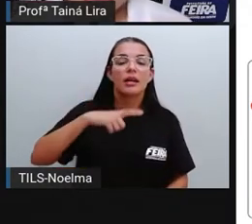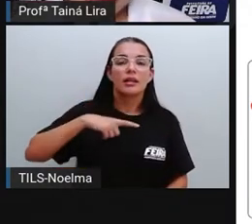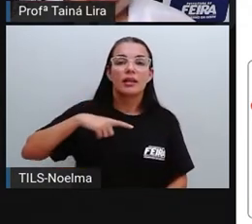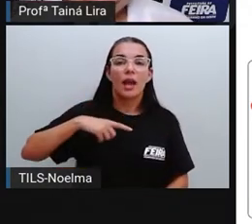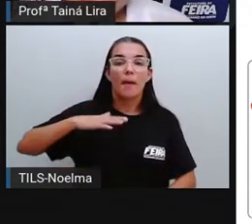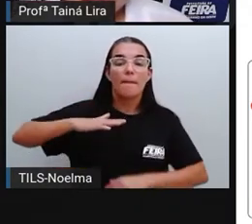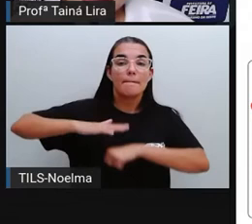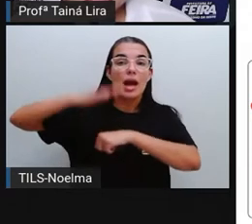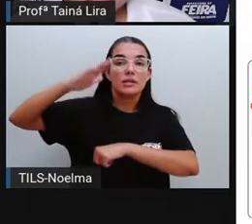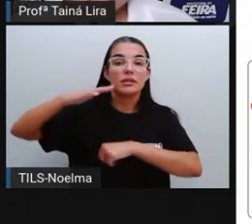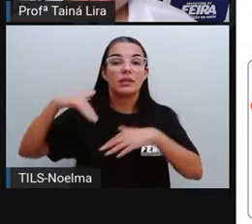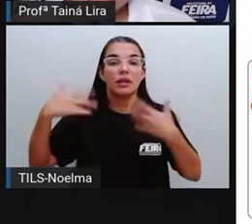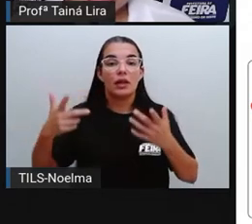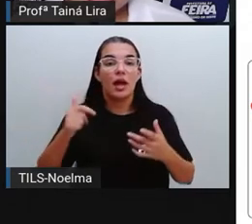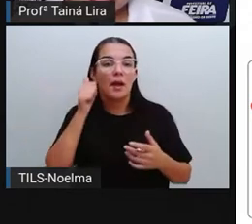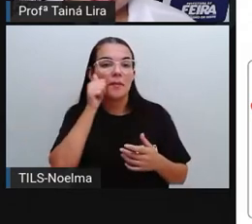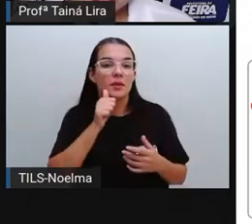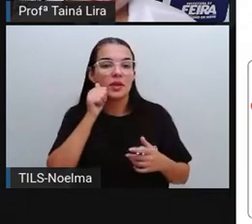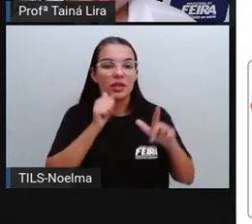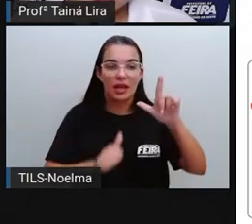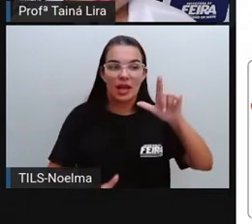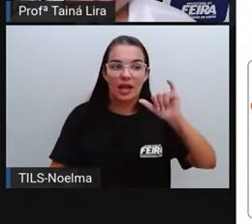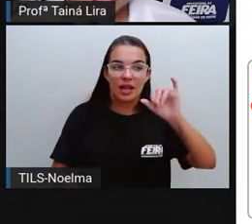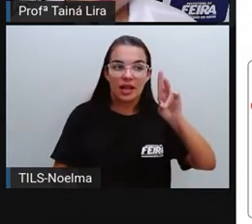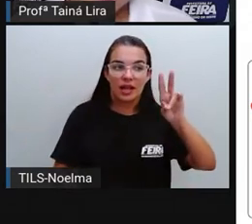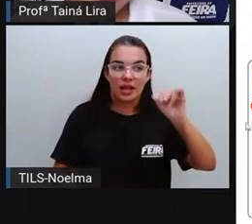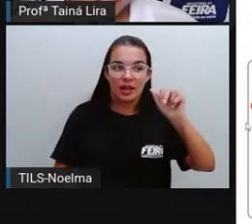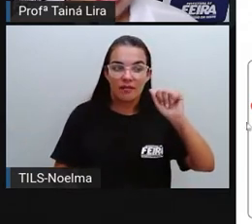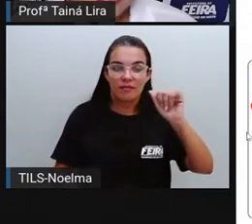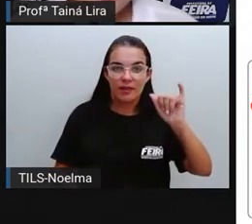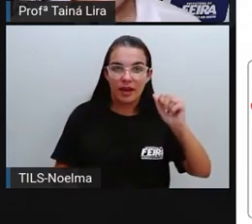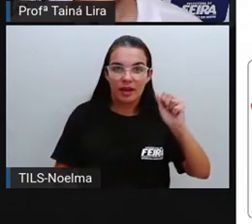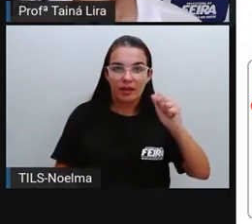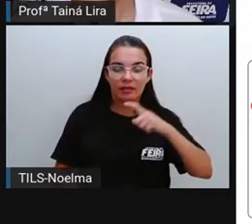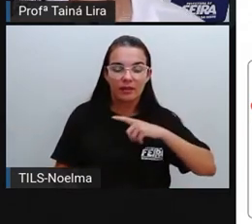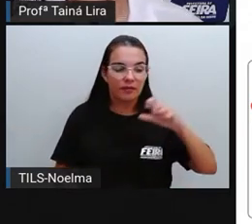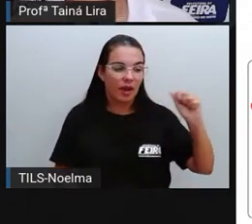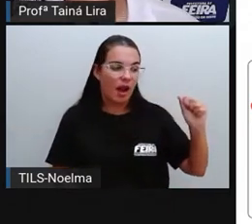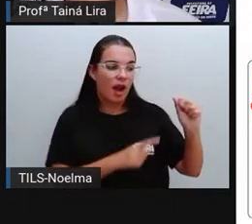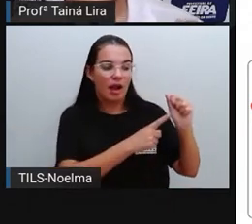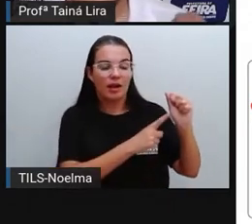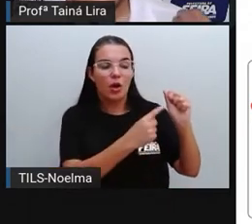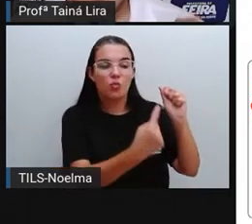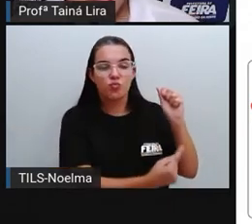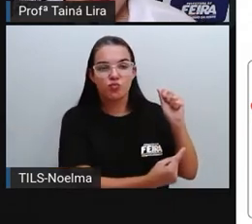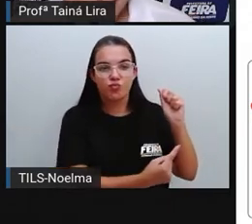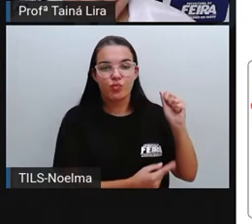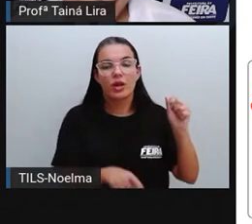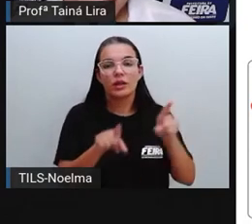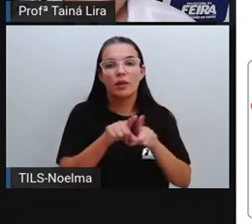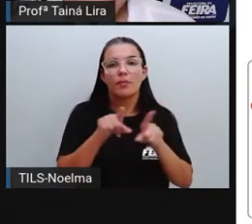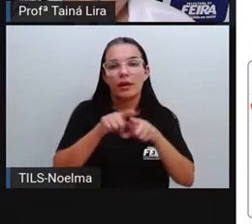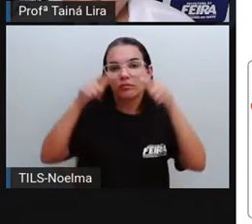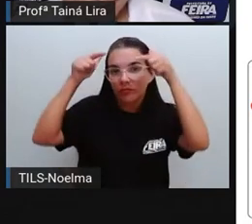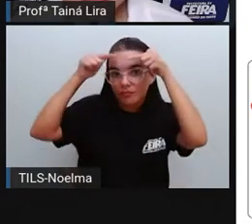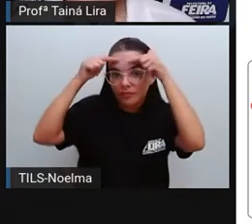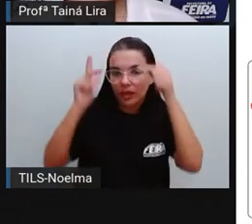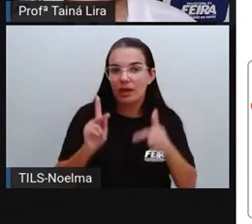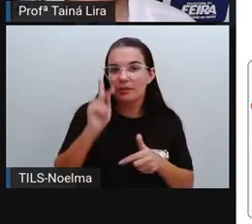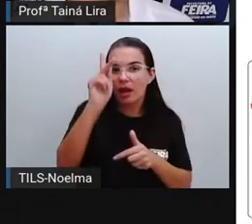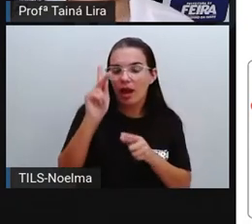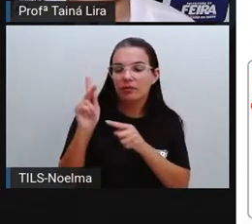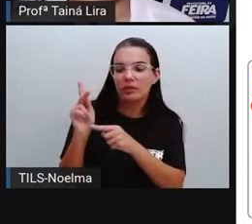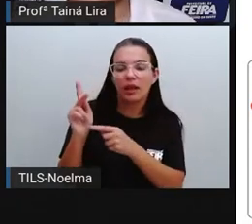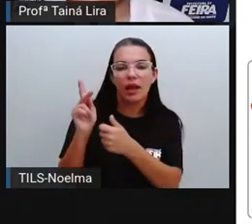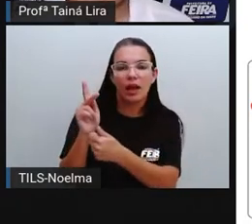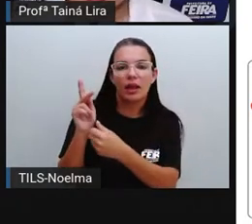ó, Lívia retirou aqui as cartas, ó, As e Rei, tá bom?